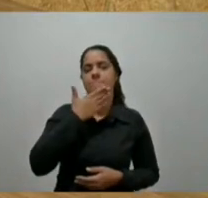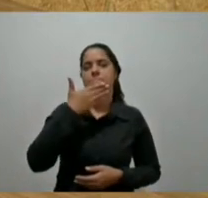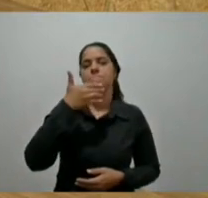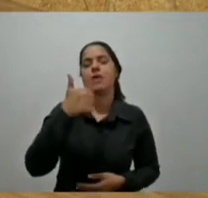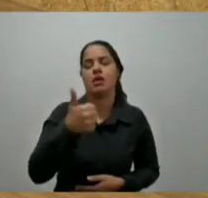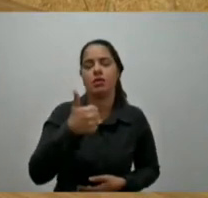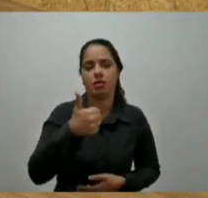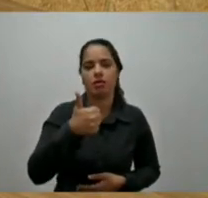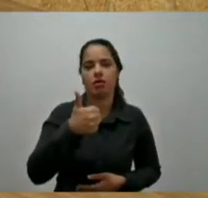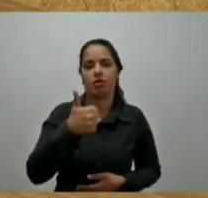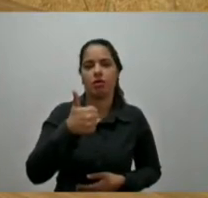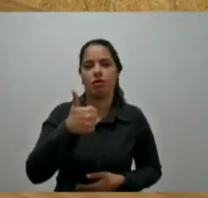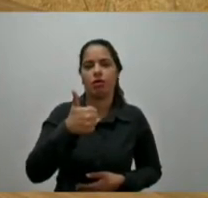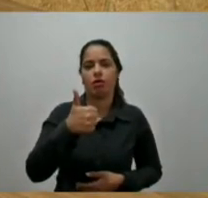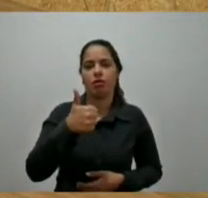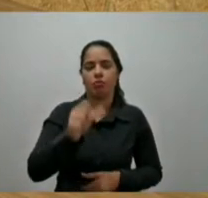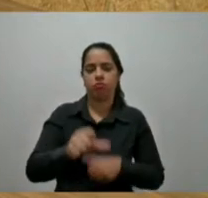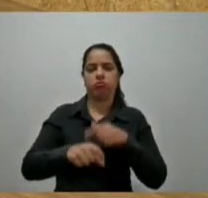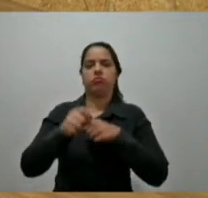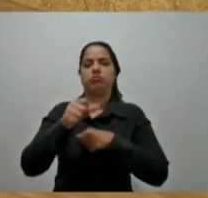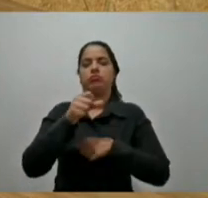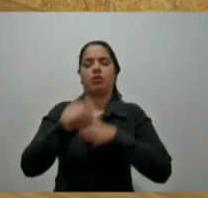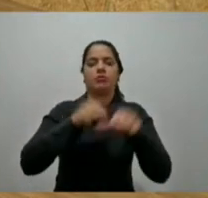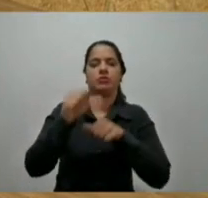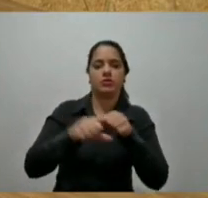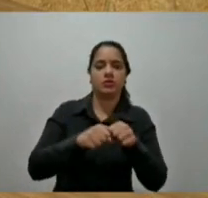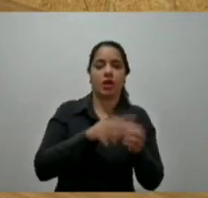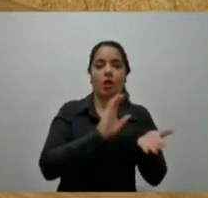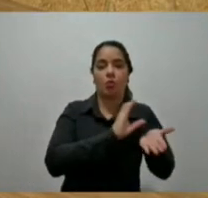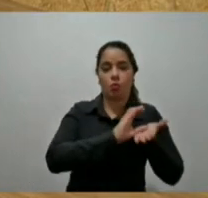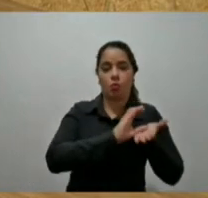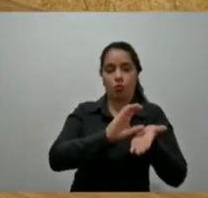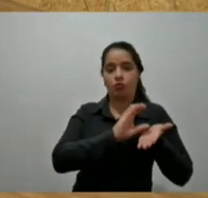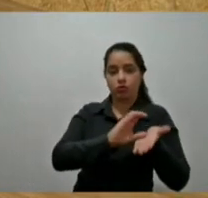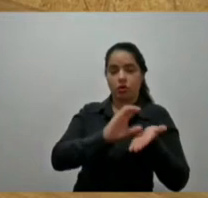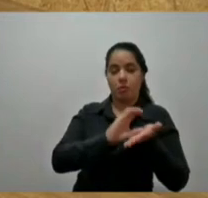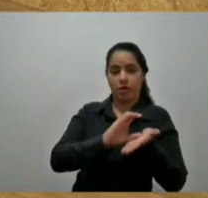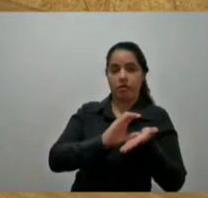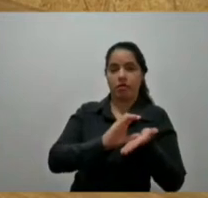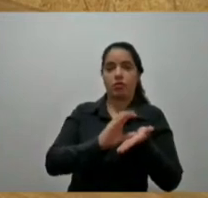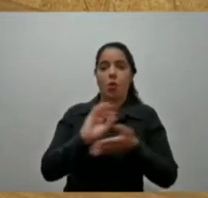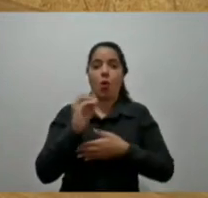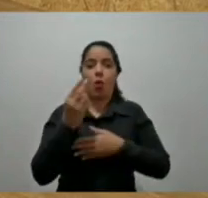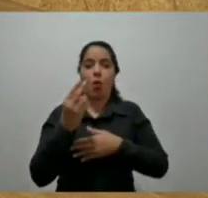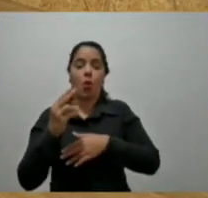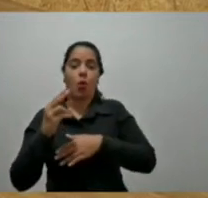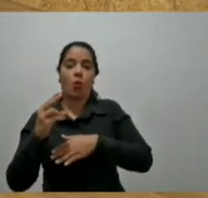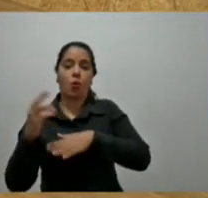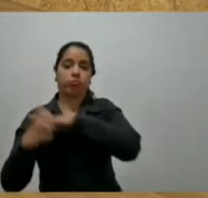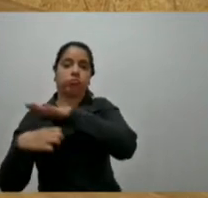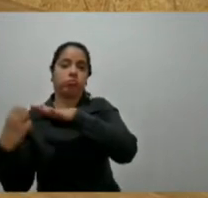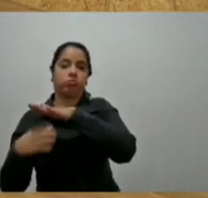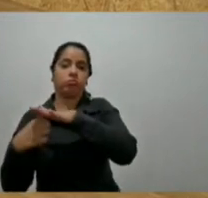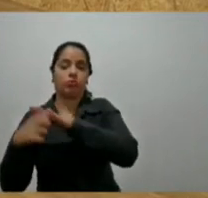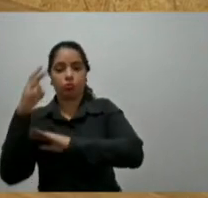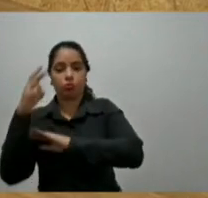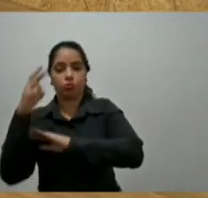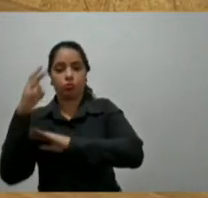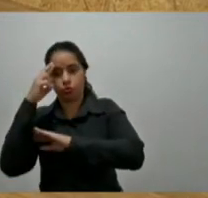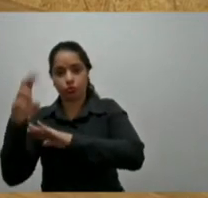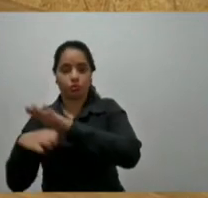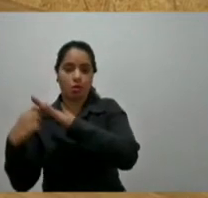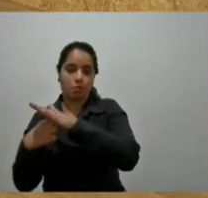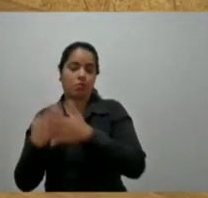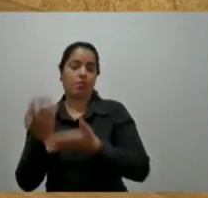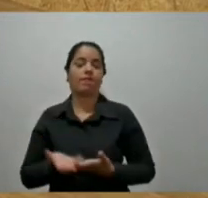lado do mercado financeiro, dos investidores, ou são os empreendedores? E como que a gente pode fazer para essa adaptação